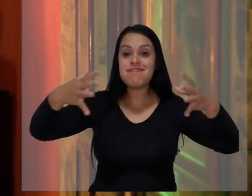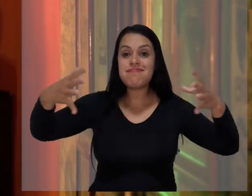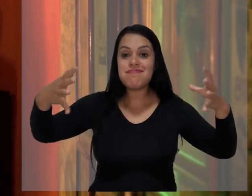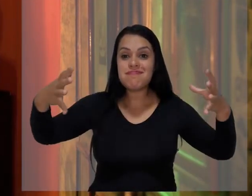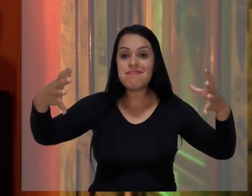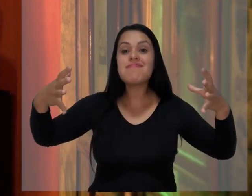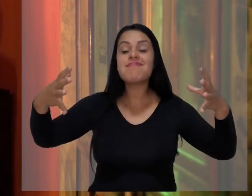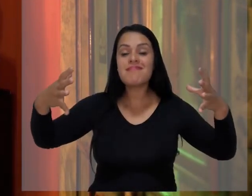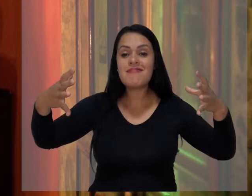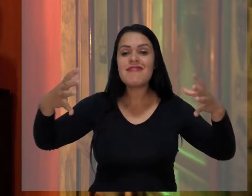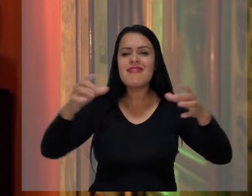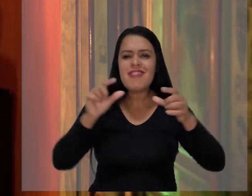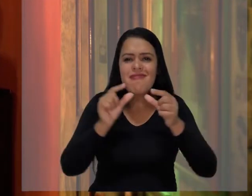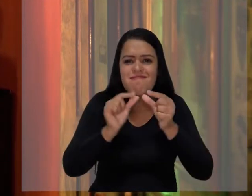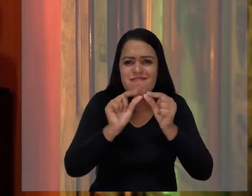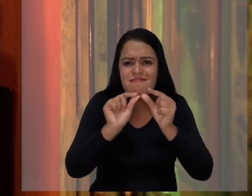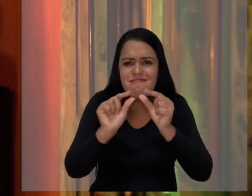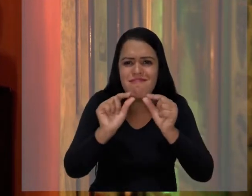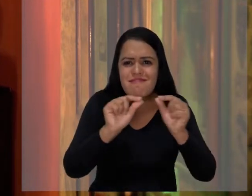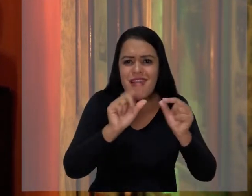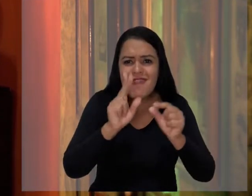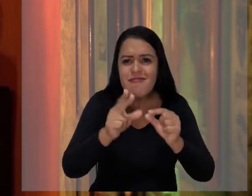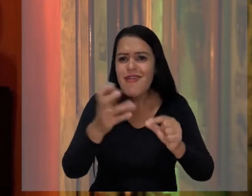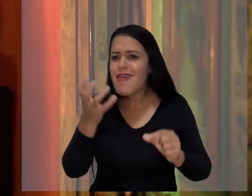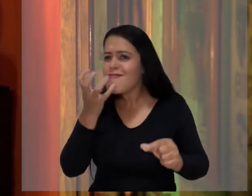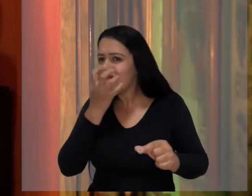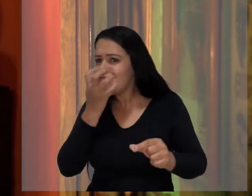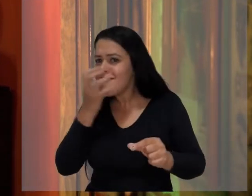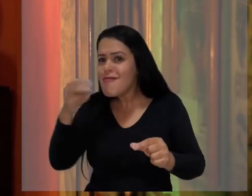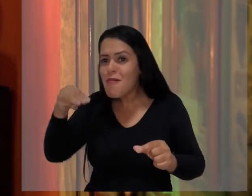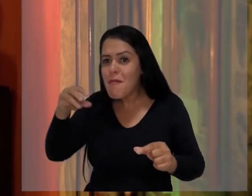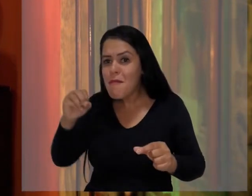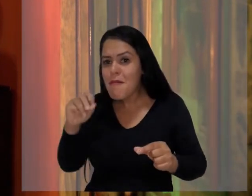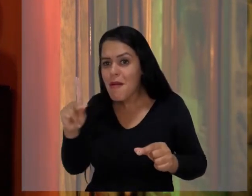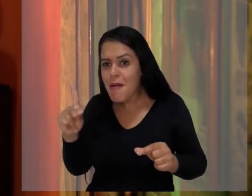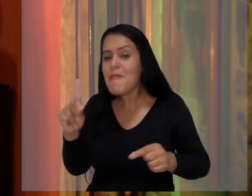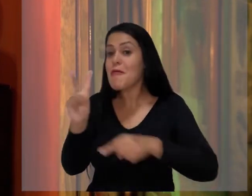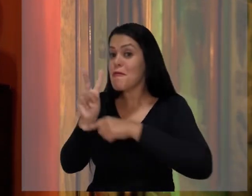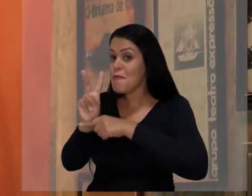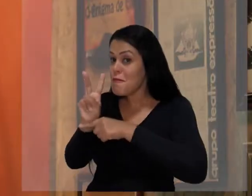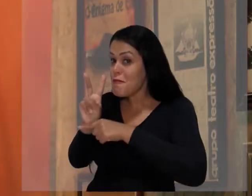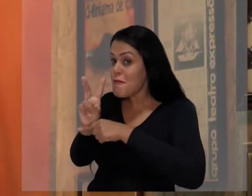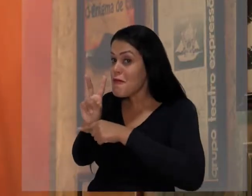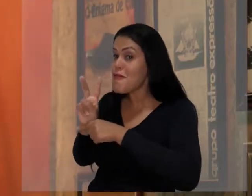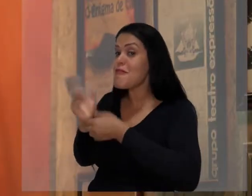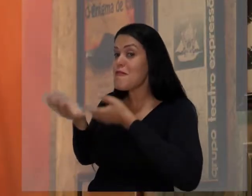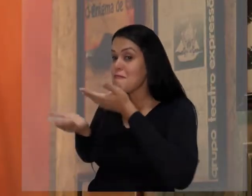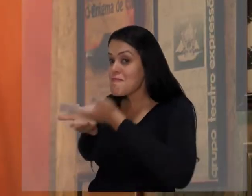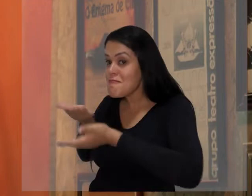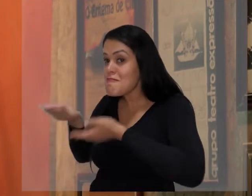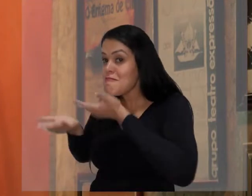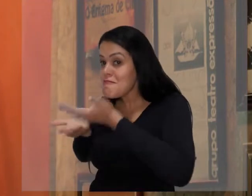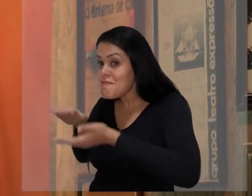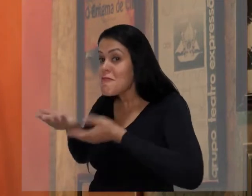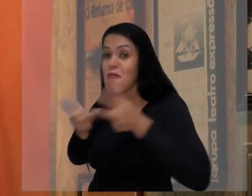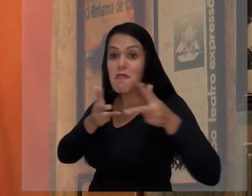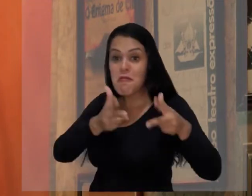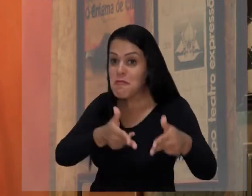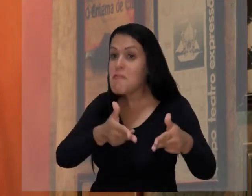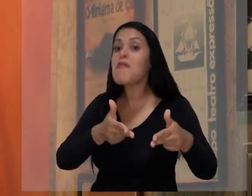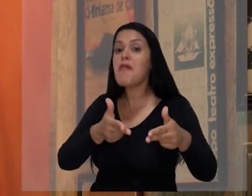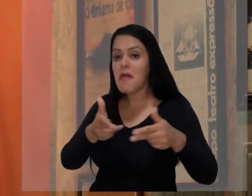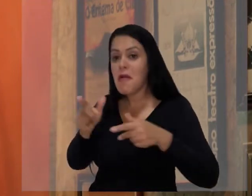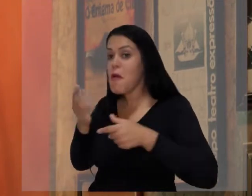é um bichinho, como o mope, o cachorro da Oma, que a gente tem que cuidar bem, dar água na hora